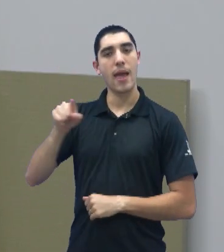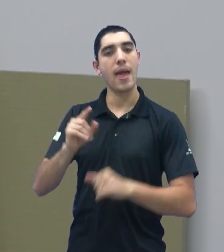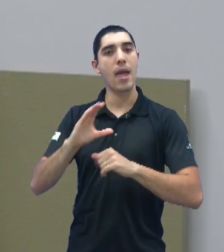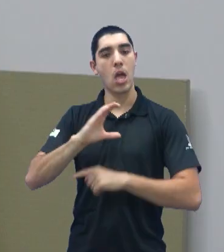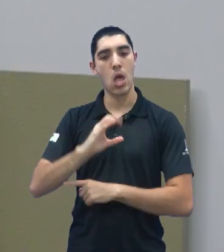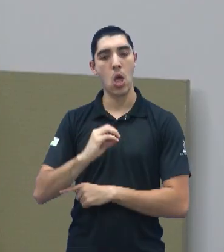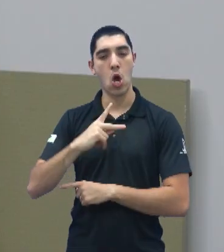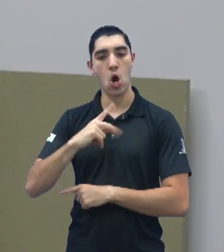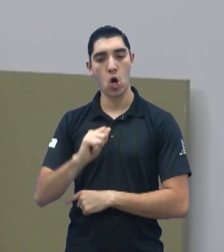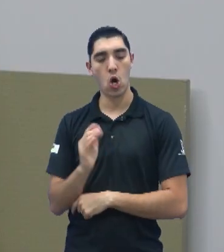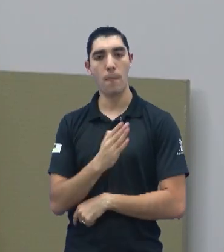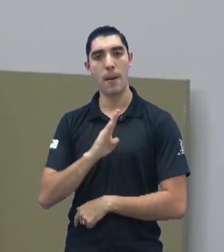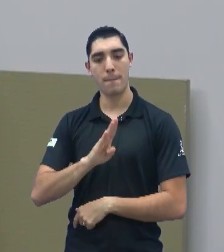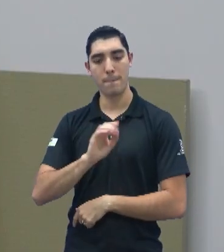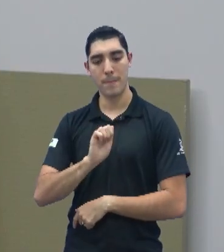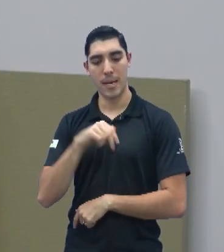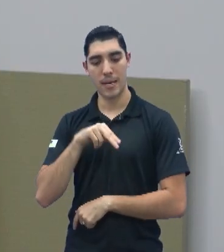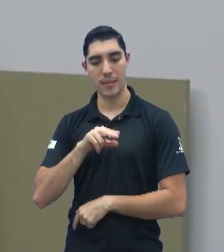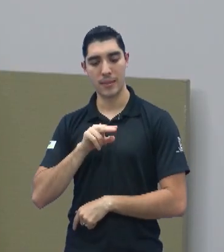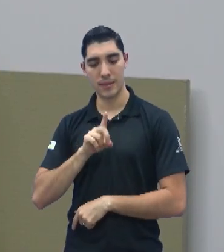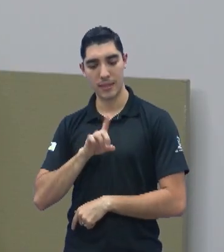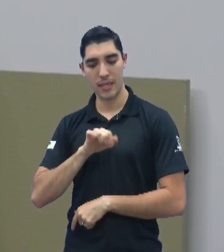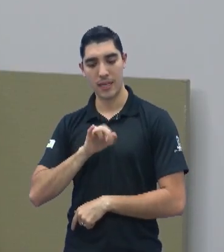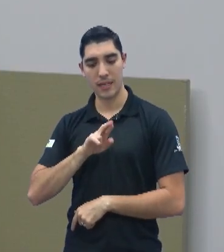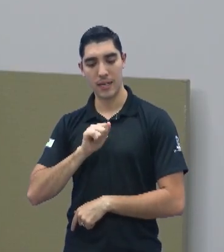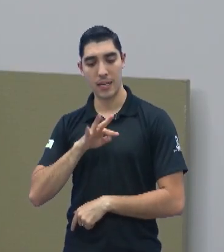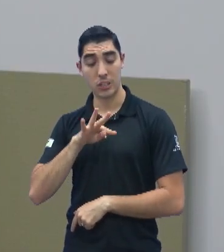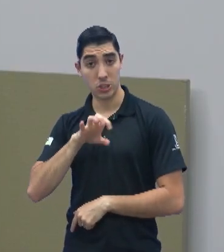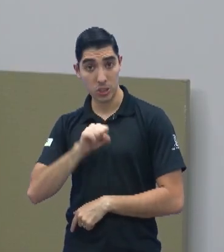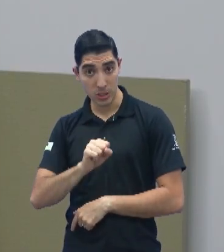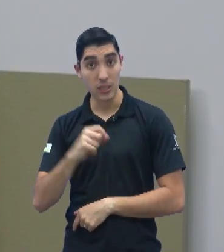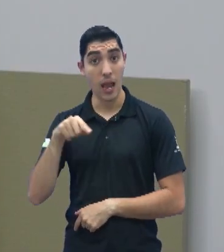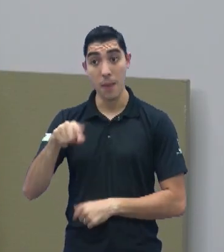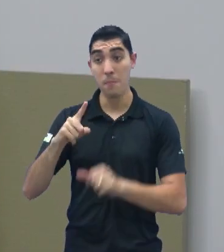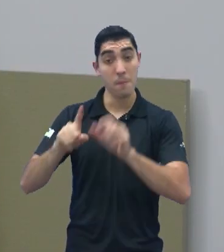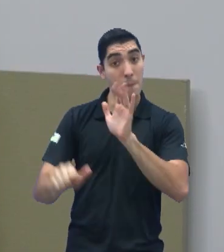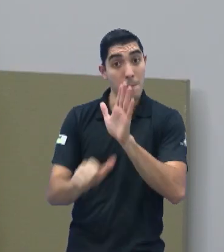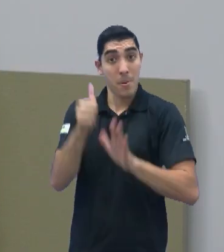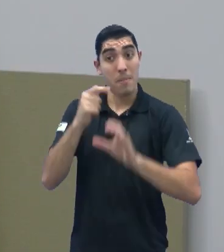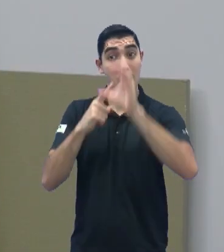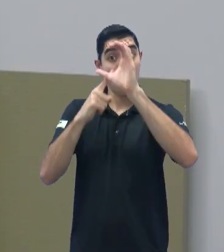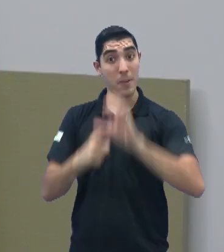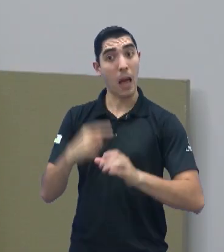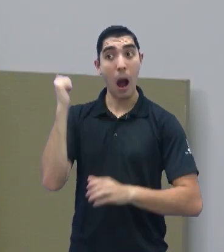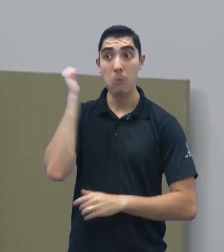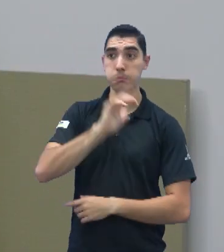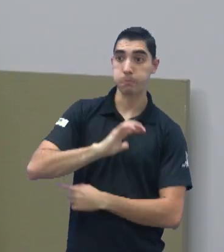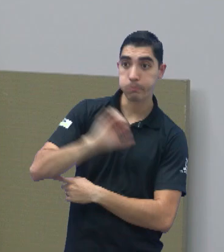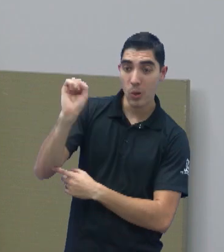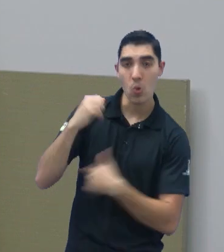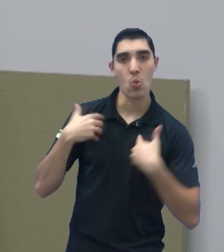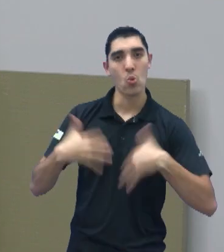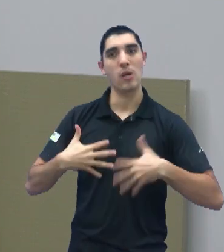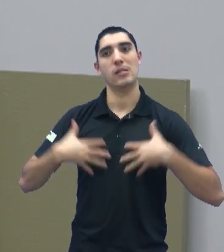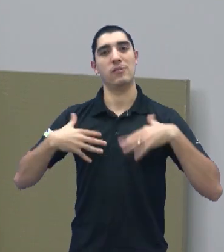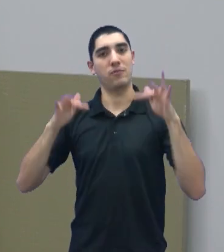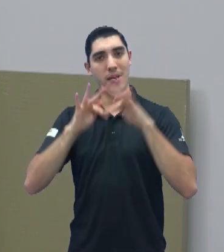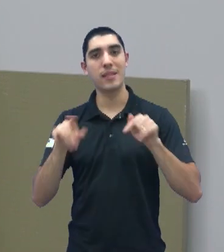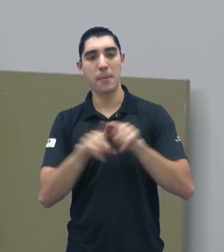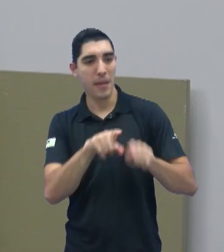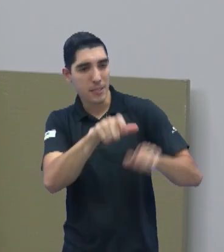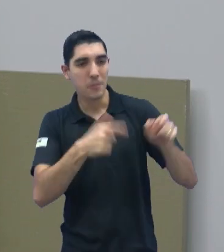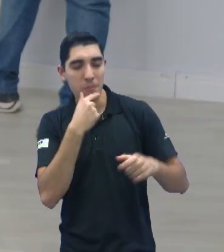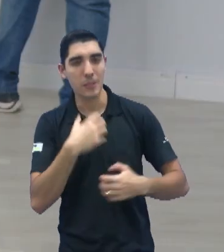alegria imensa, né? Para mim, por ser meu primeiro campeonato e já conseguir um título, e também para os meninos, né? Que é sempre bom